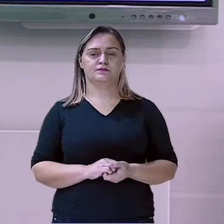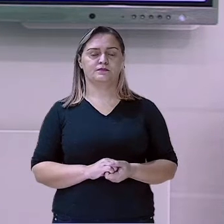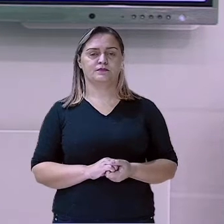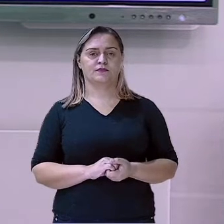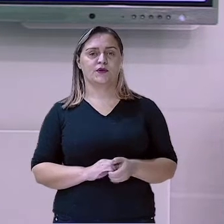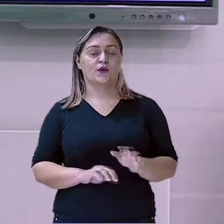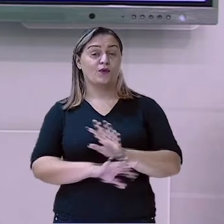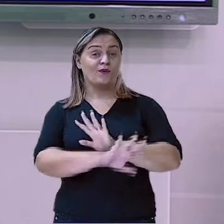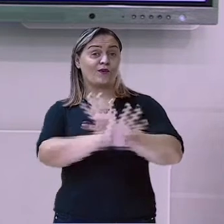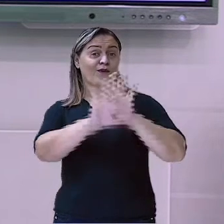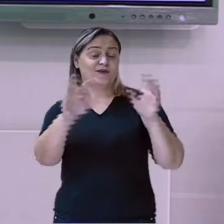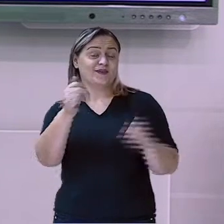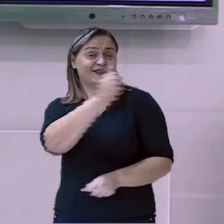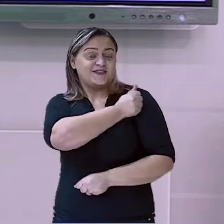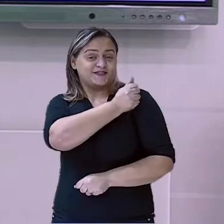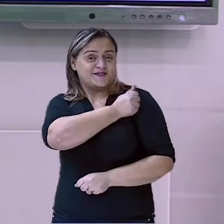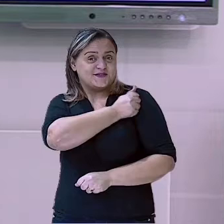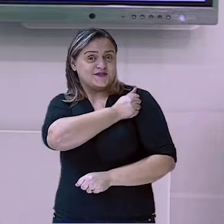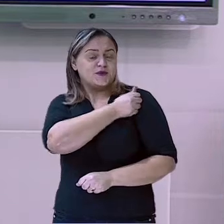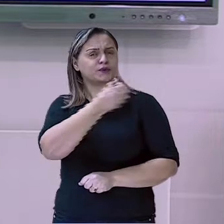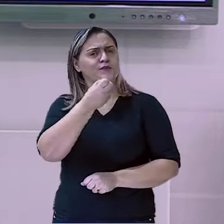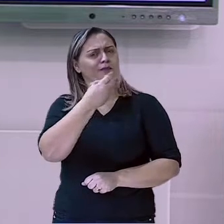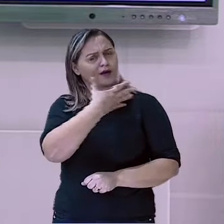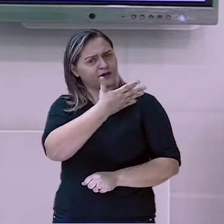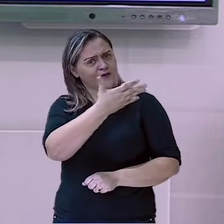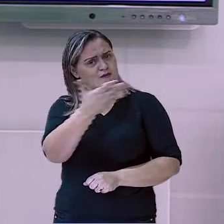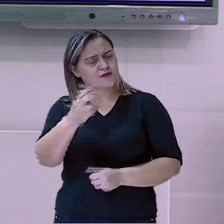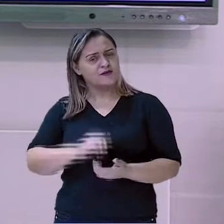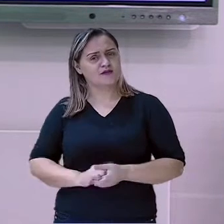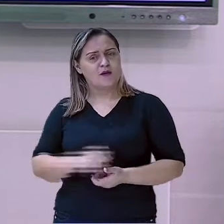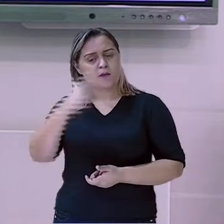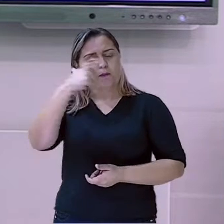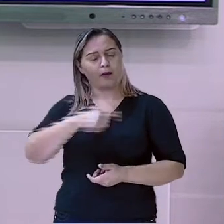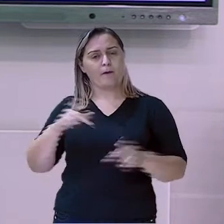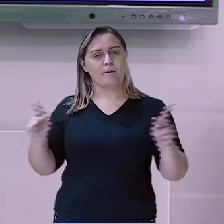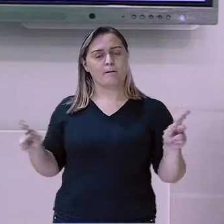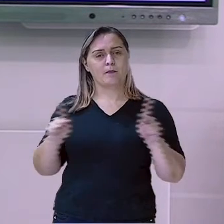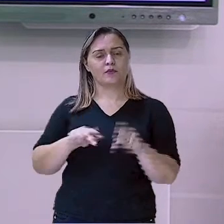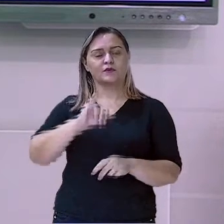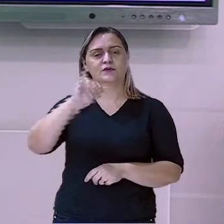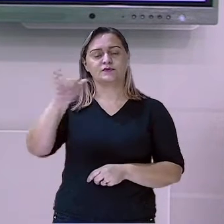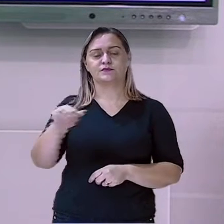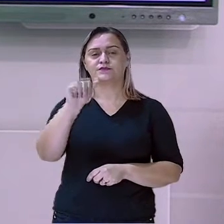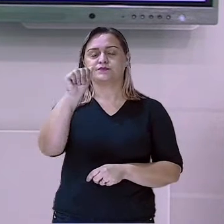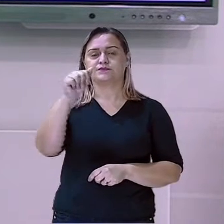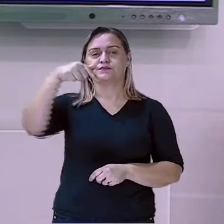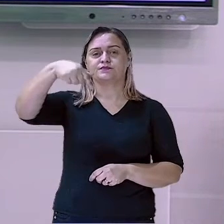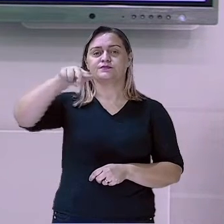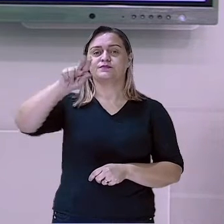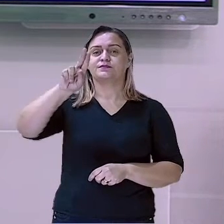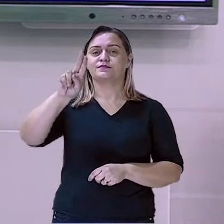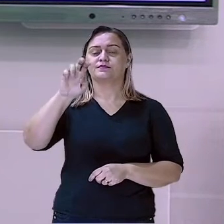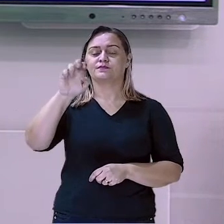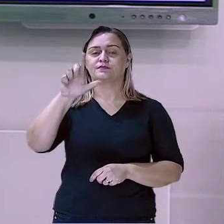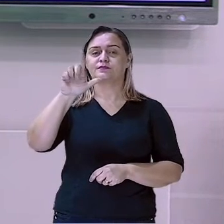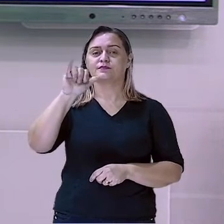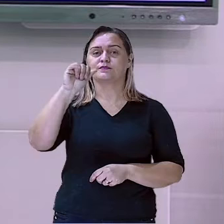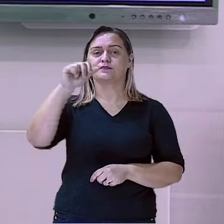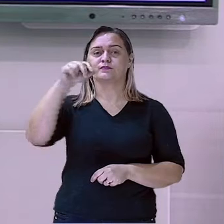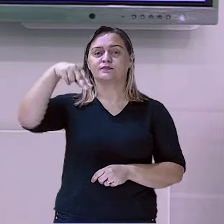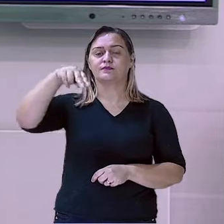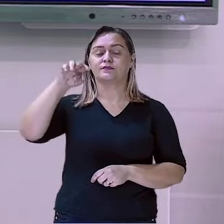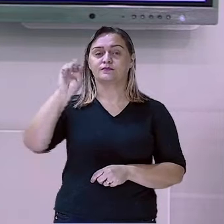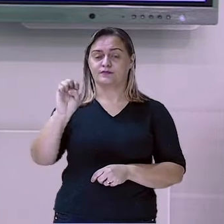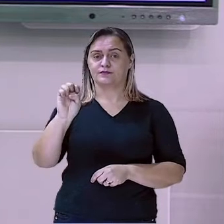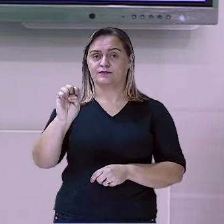Olá, estudantes! Tudo bem com vocês? Me chamo Jaqueline e sou a professora de Língua Portuguesa da EJA.